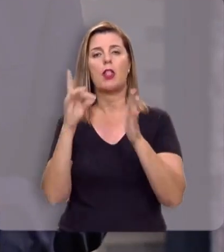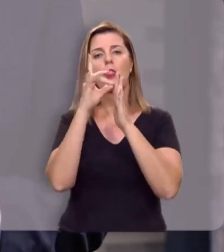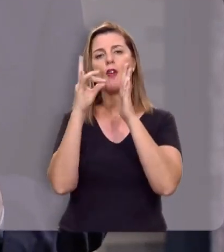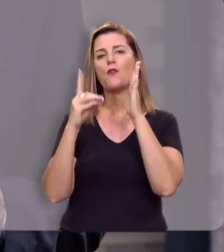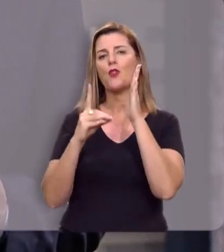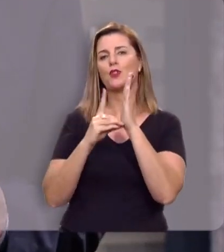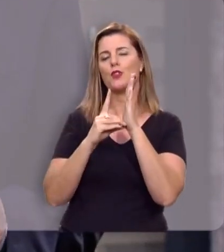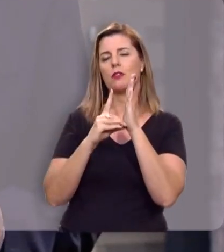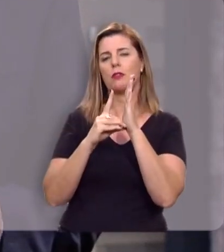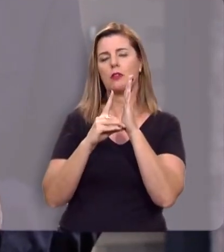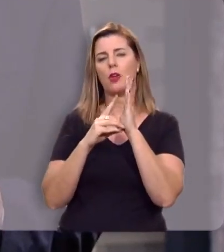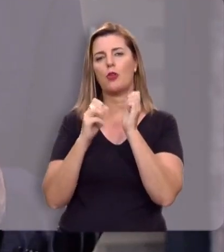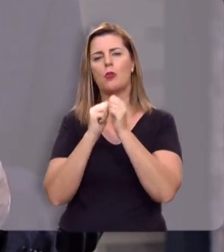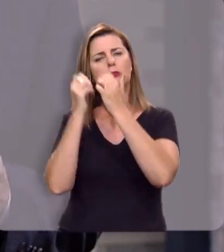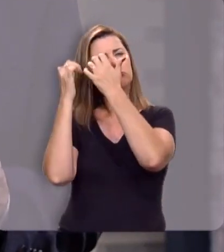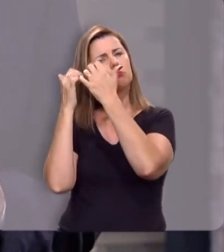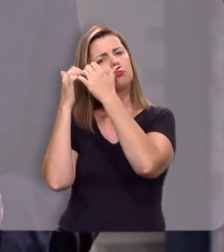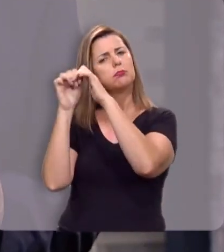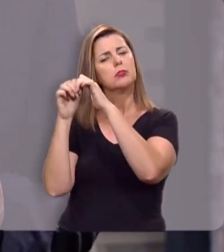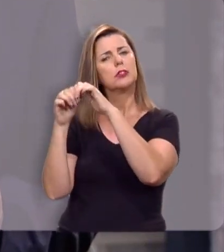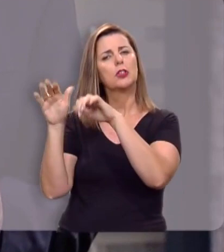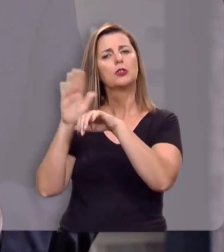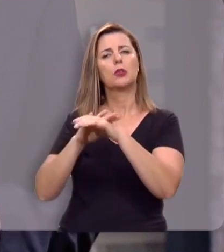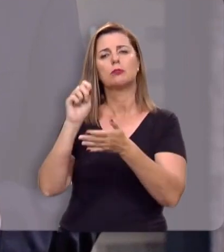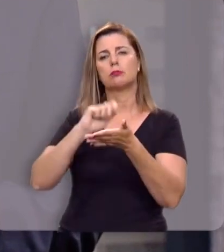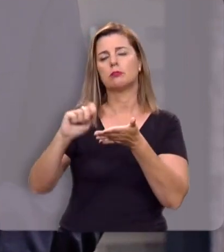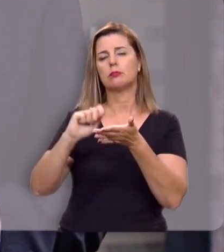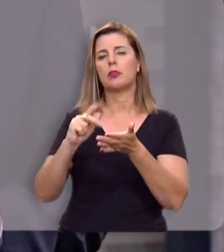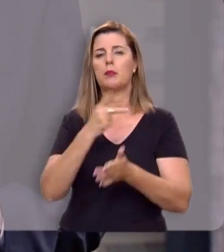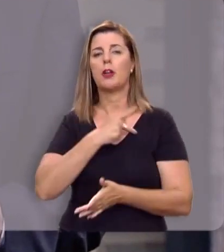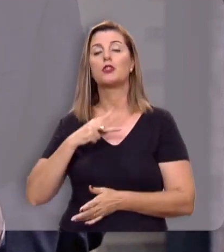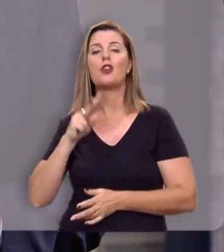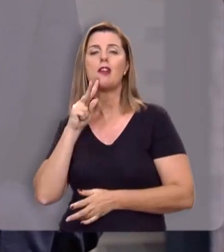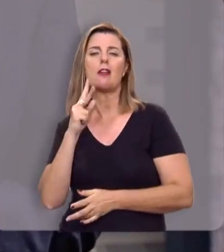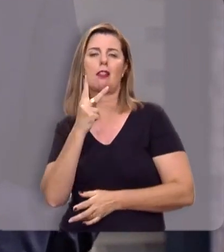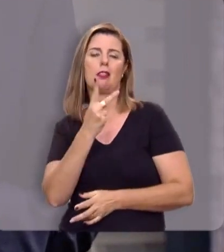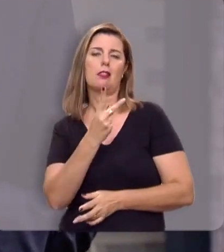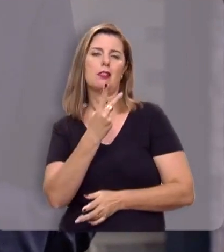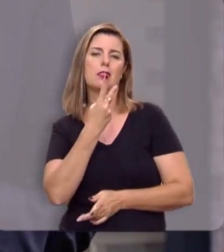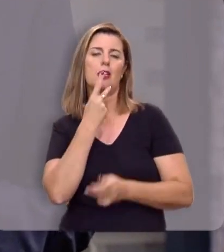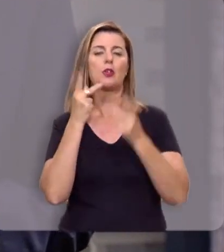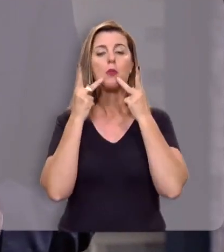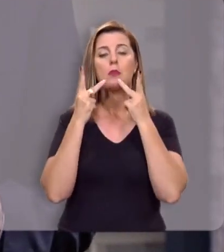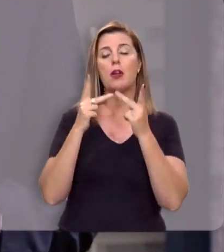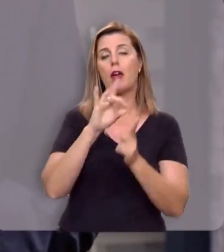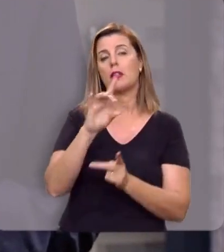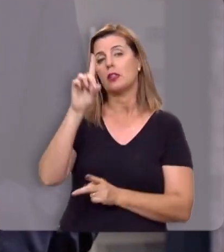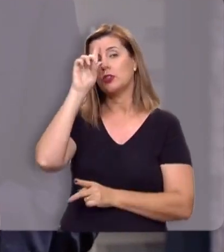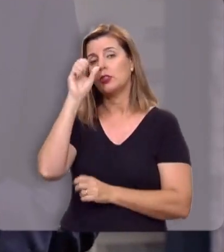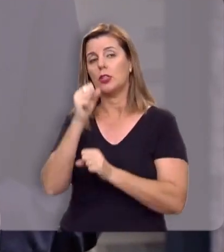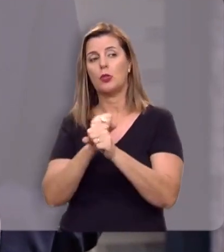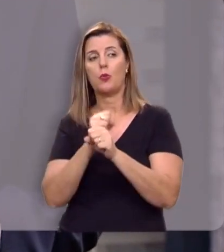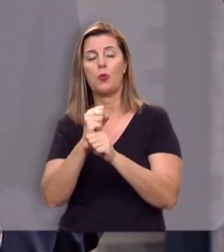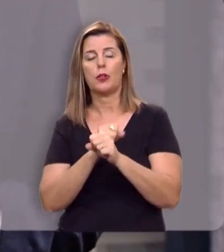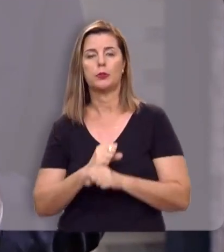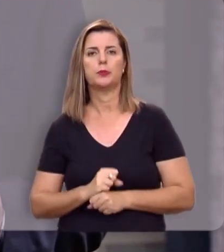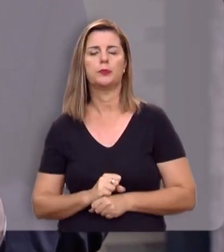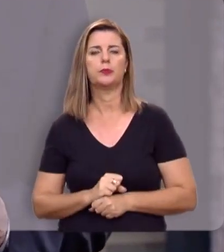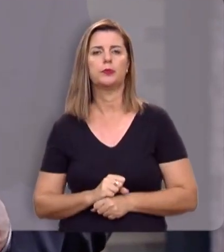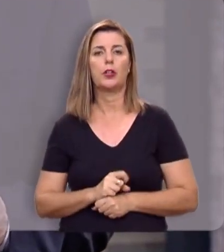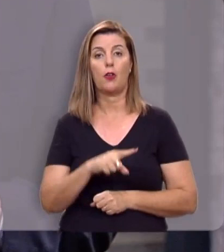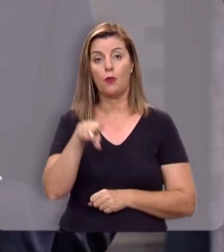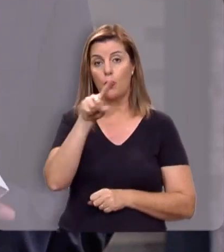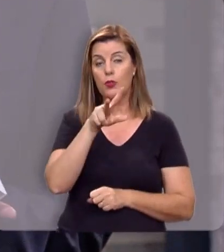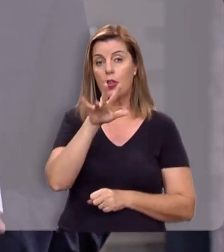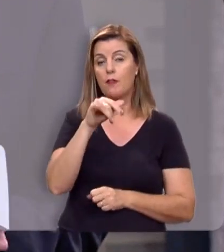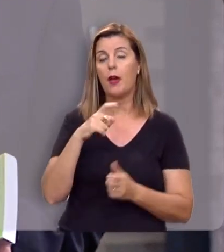Esse devocionário com reflexões escritas pelo reverendo Hernandes Dias Lopes com uma mensagem para cada dia do seu